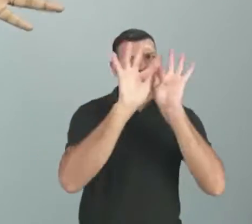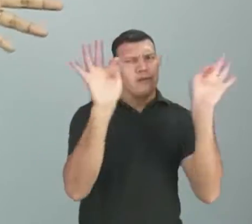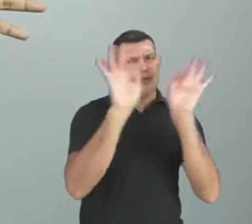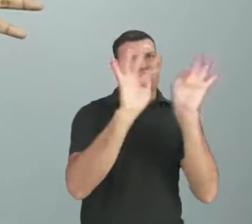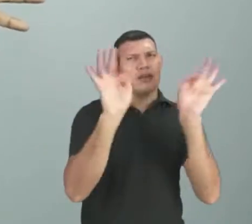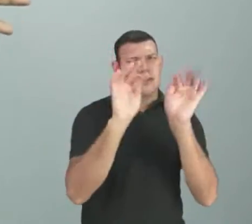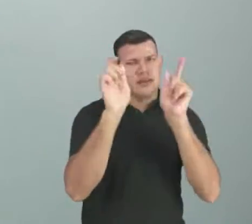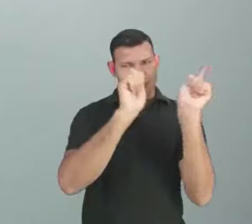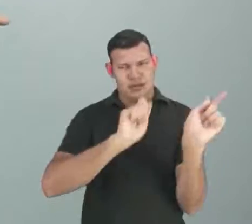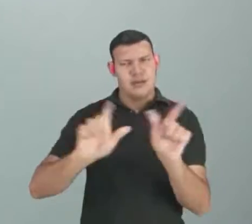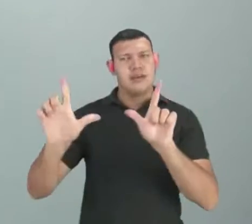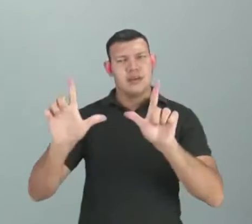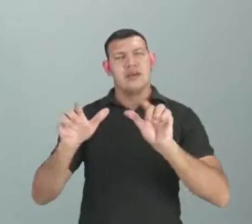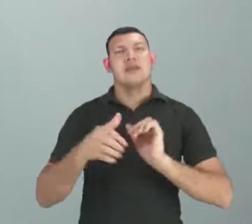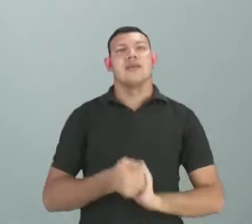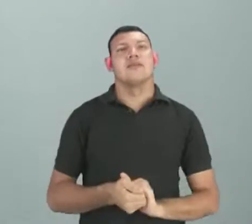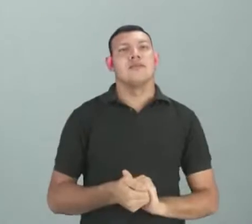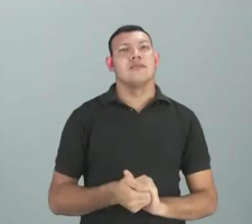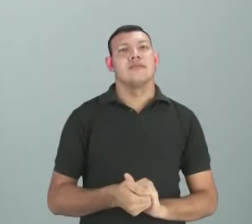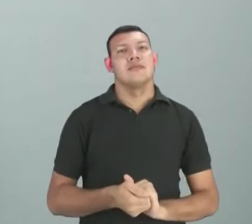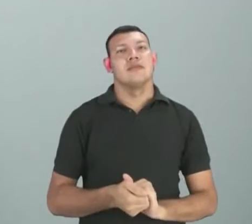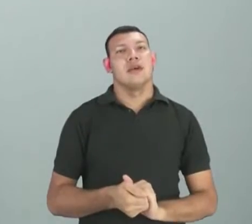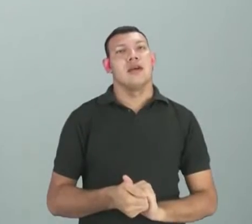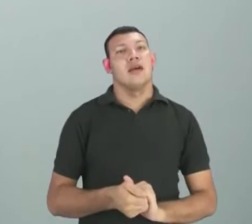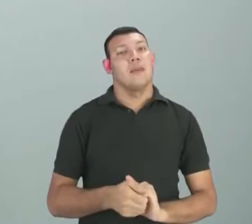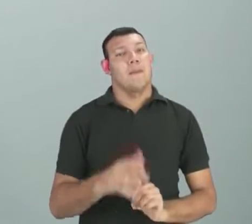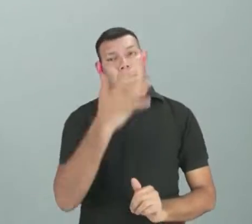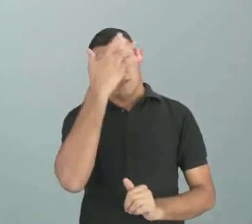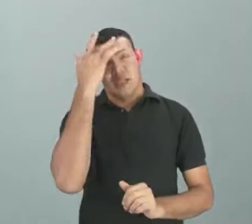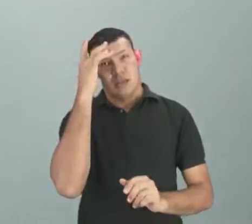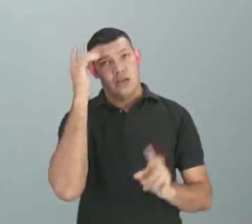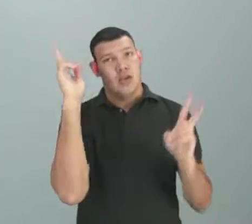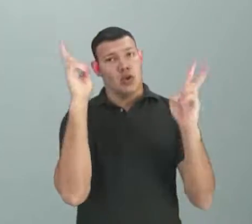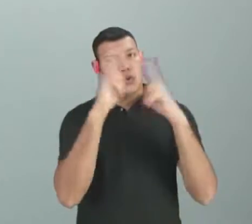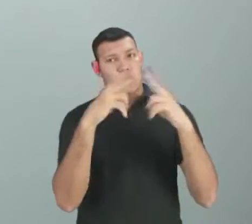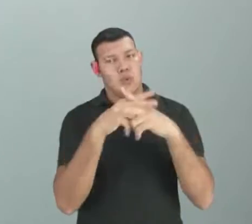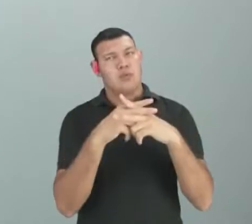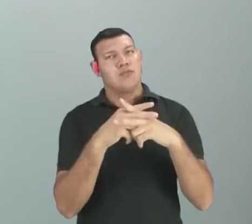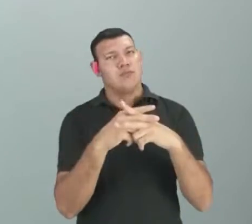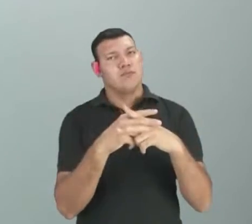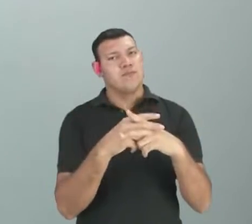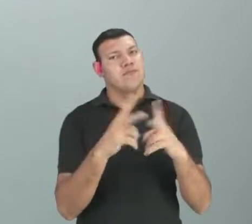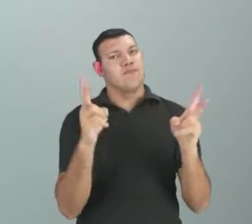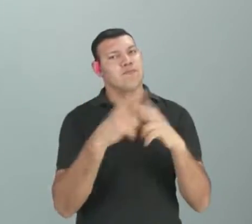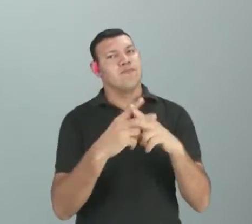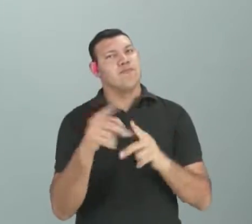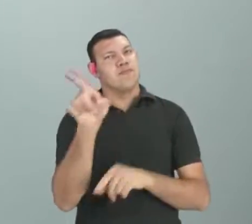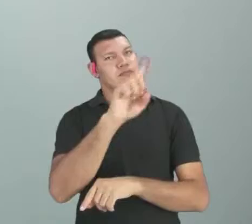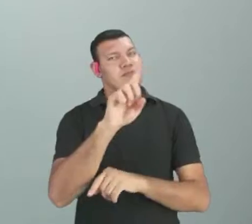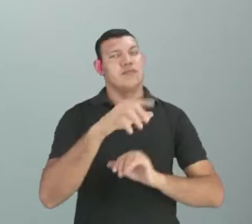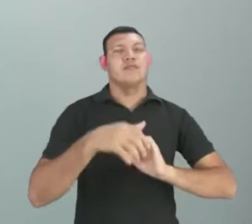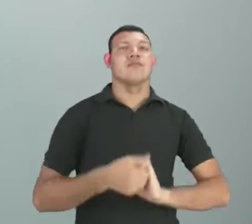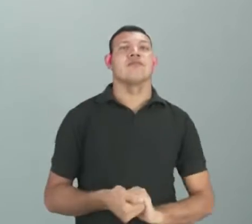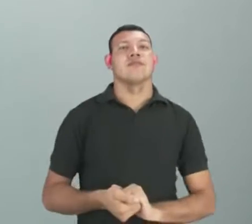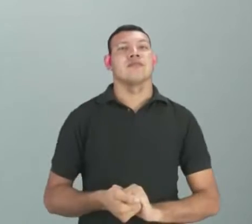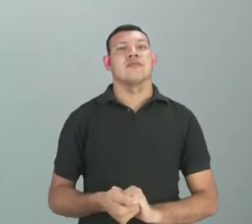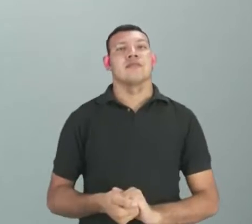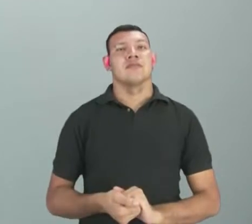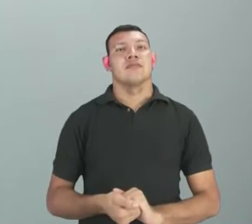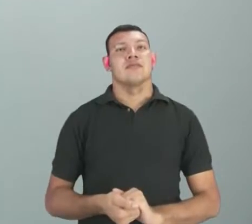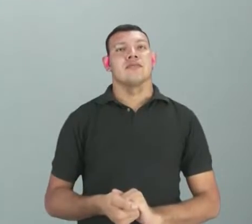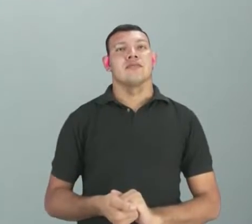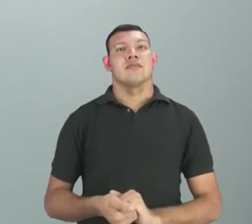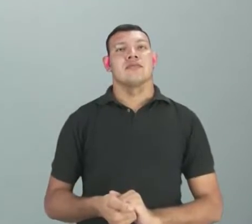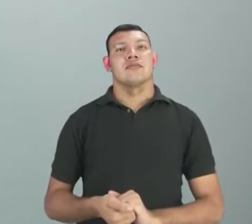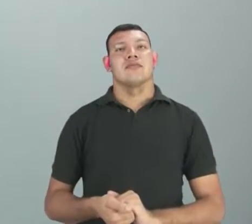ver no slide anterior, que quem luta não briga. Então, quando a gente pratica uma arte marcial, uma das coisas que a